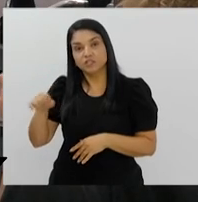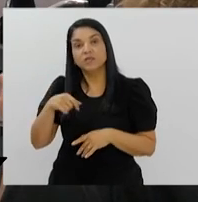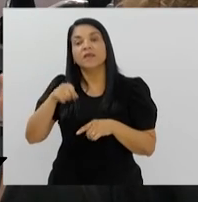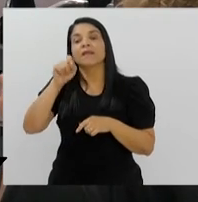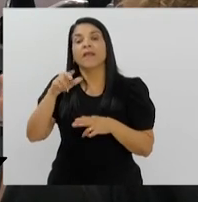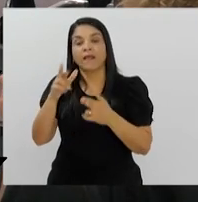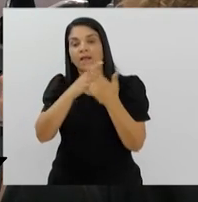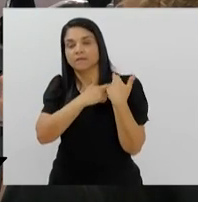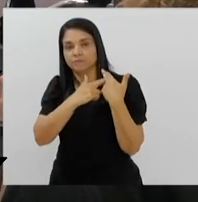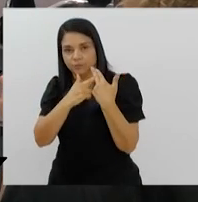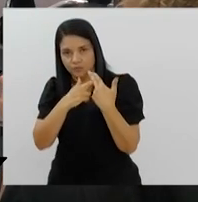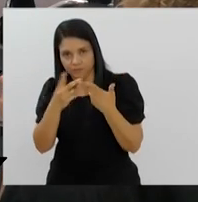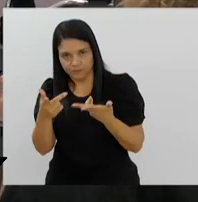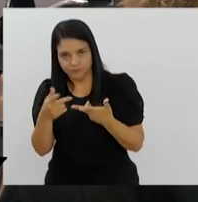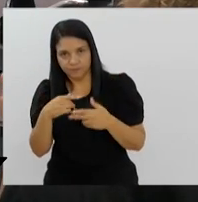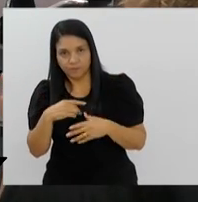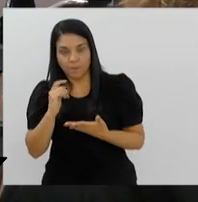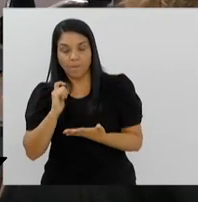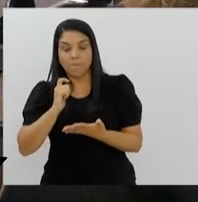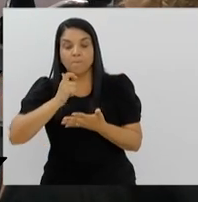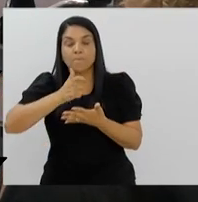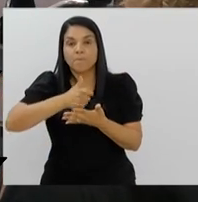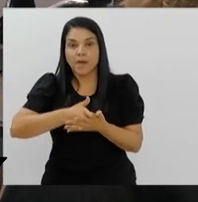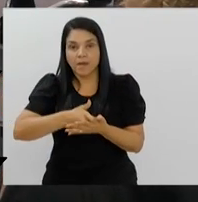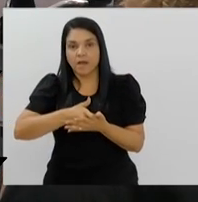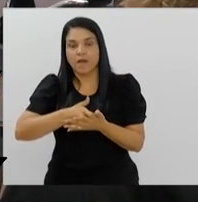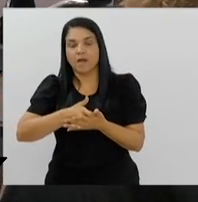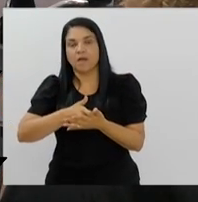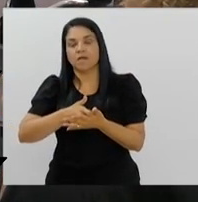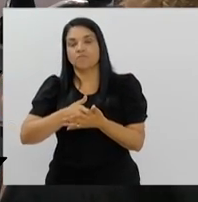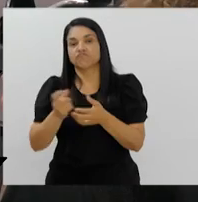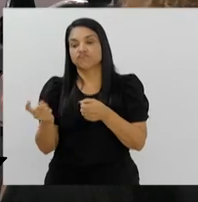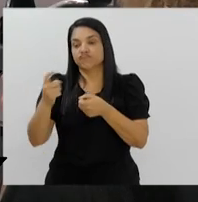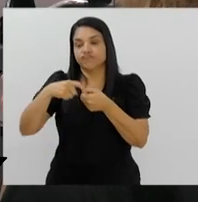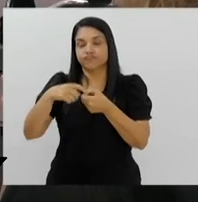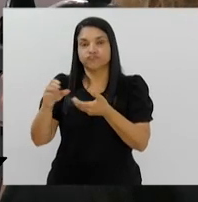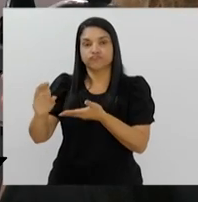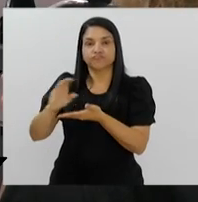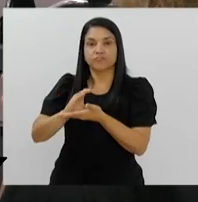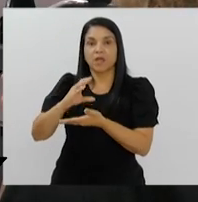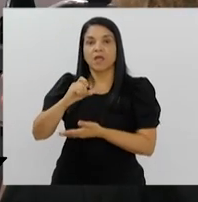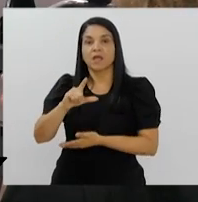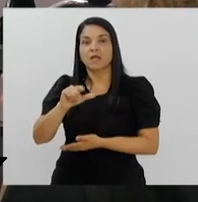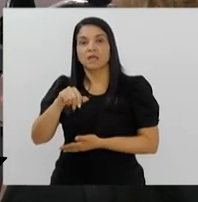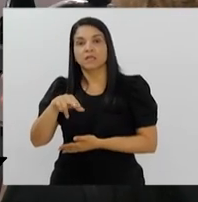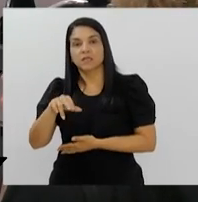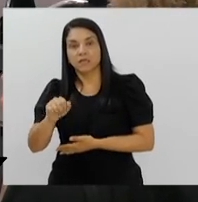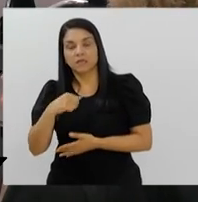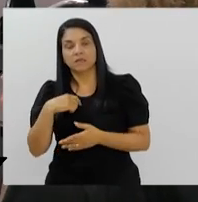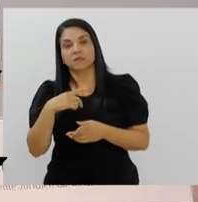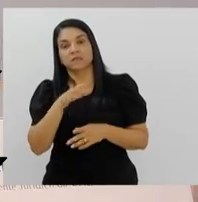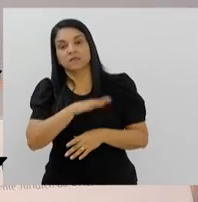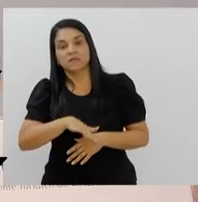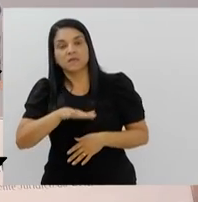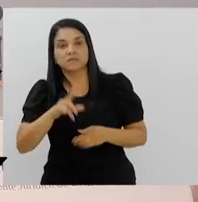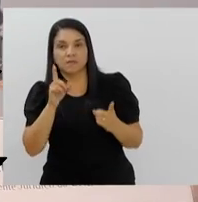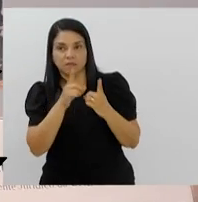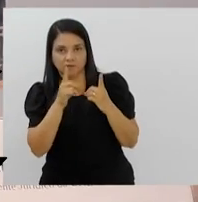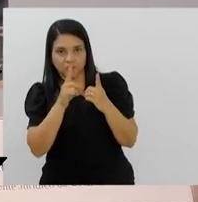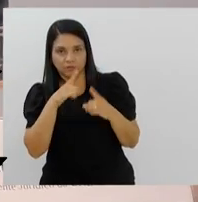quem é responsabilidade por para efetuar o pagamento do reembolso a determinada clínica que a criança tem o